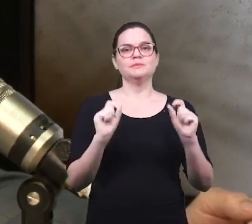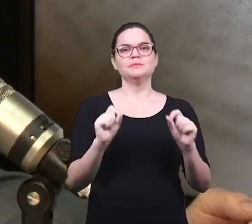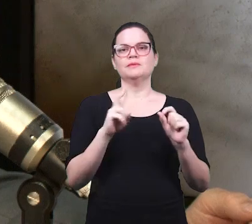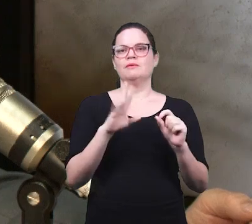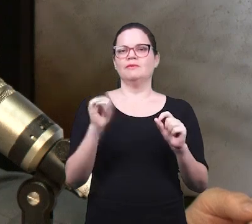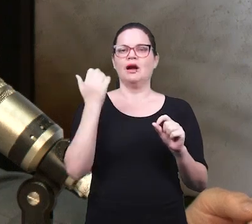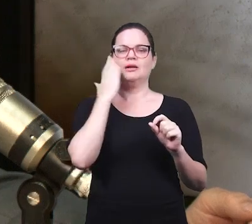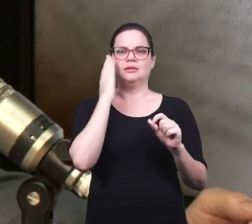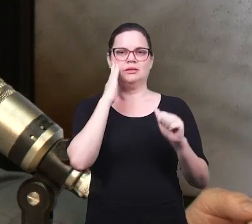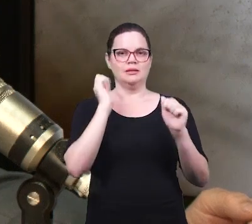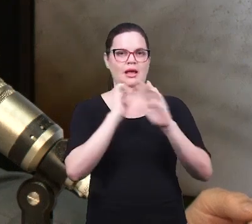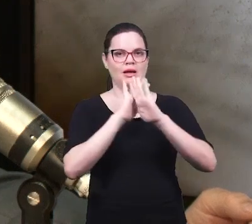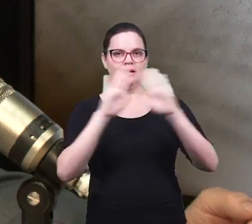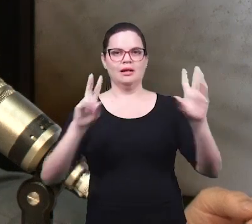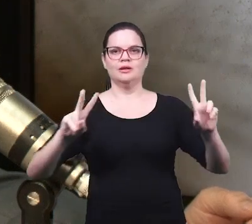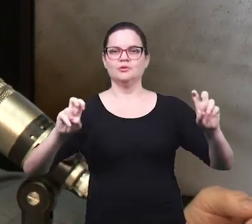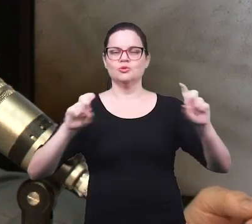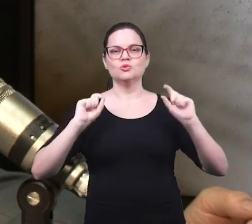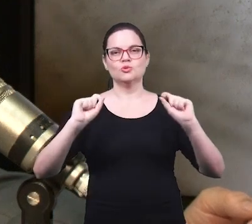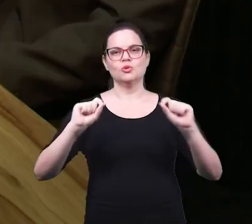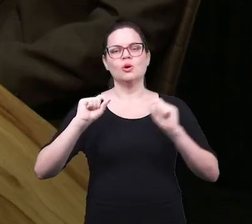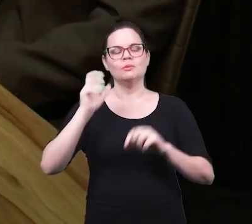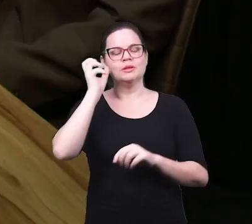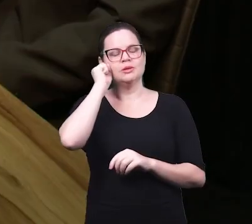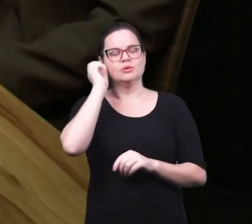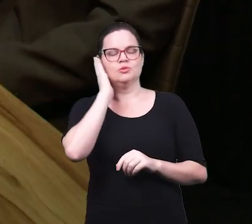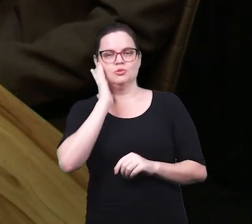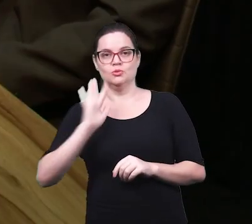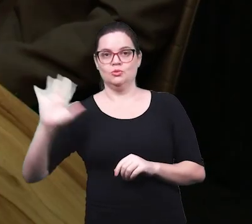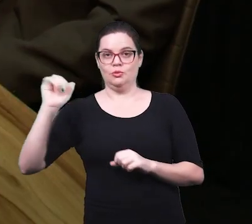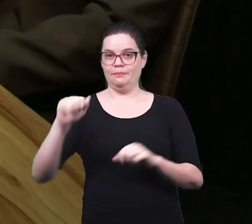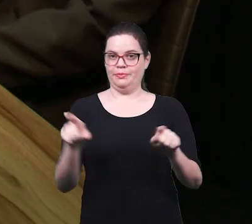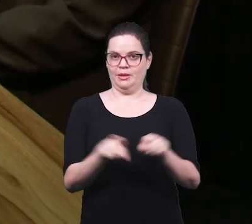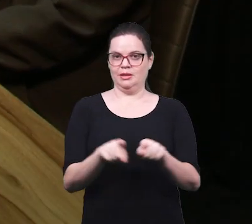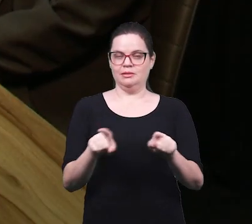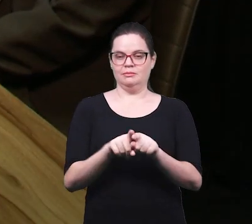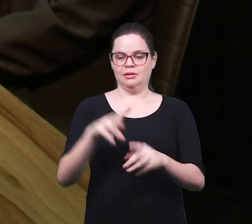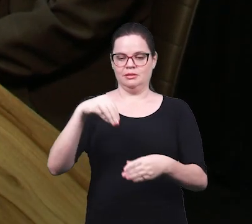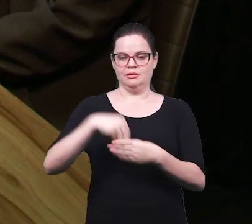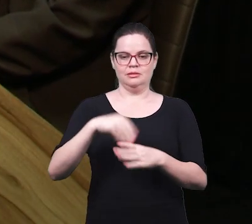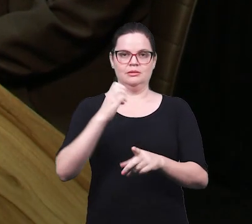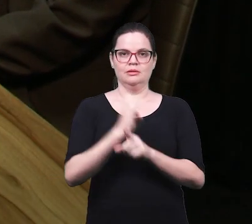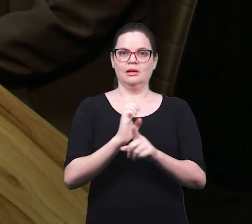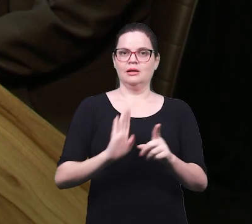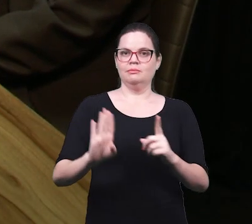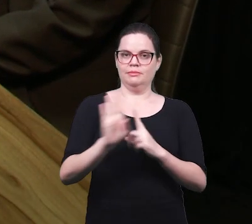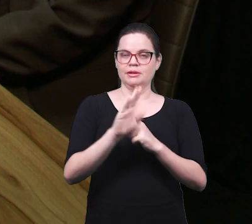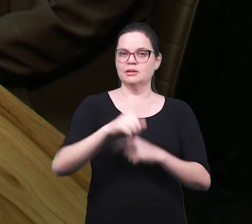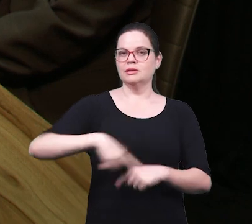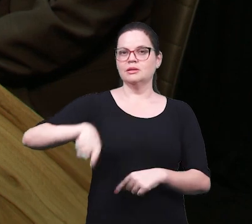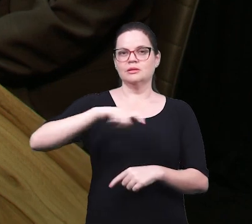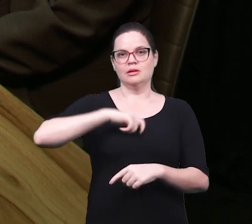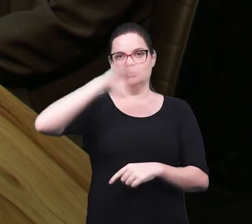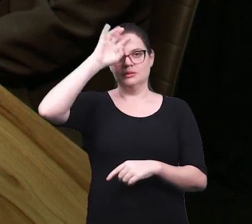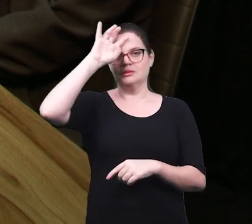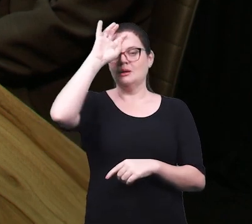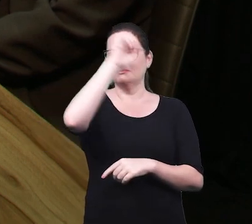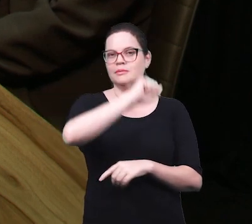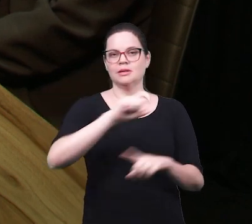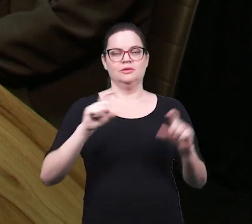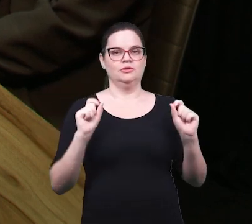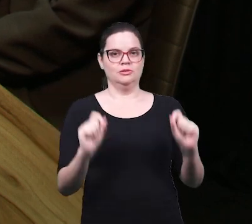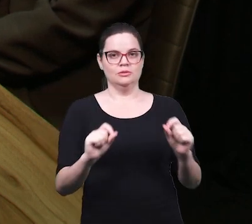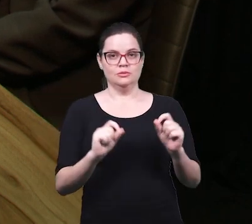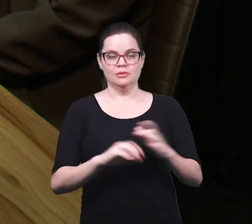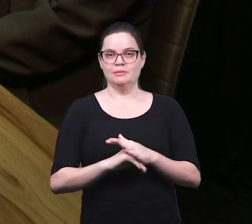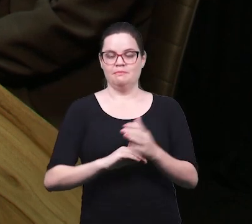na frente fosse entender esse sonho. Não é verdade, pastor Marcos? E na própria escola bíblica dominical, nós temos aprendido que